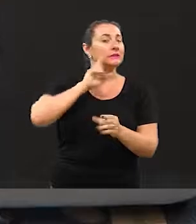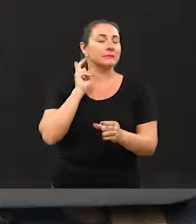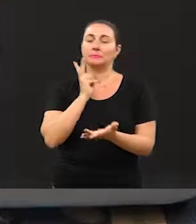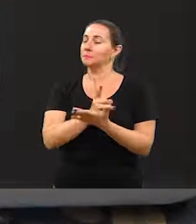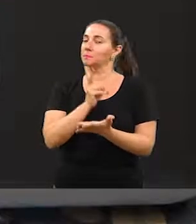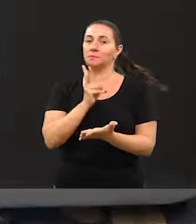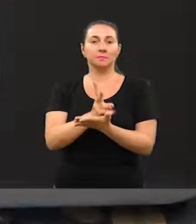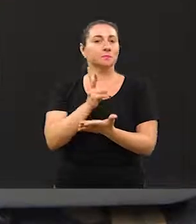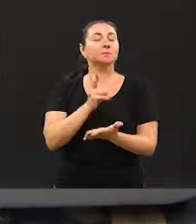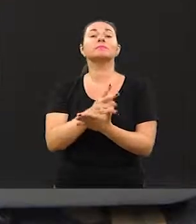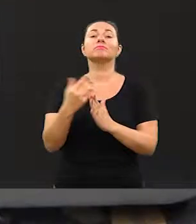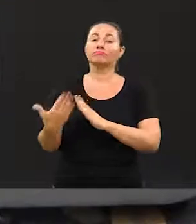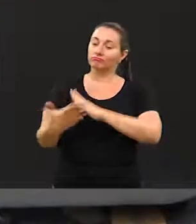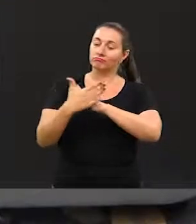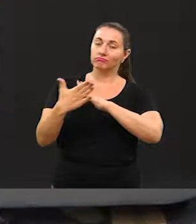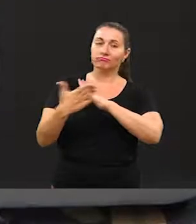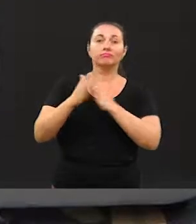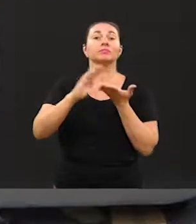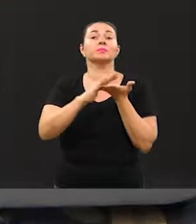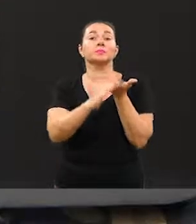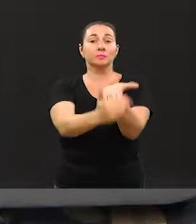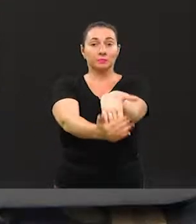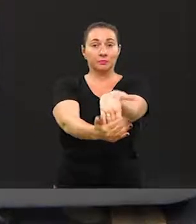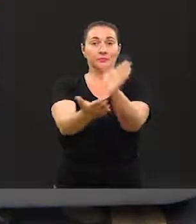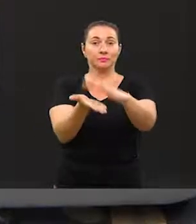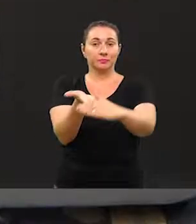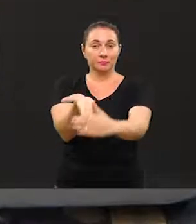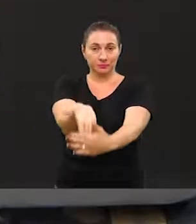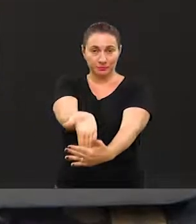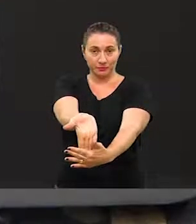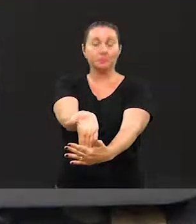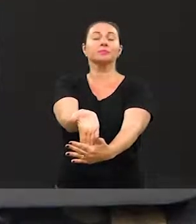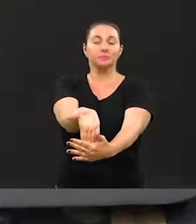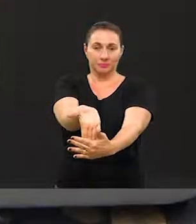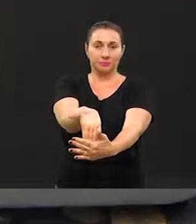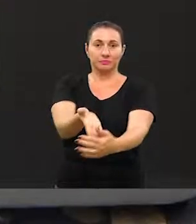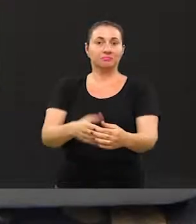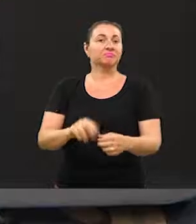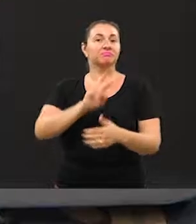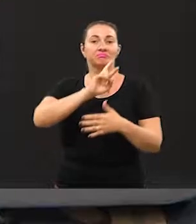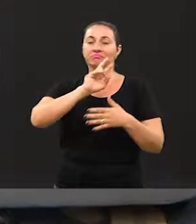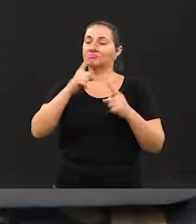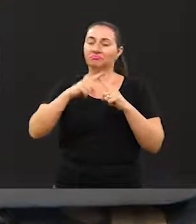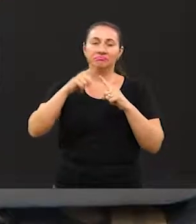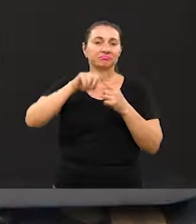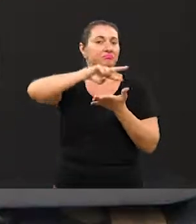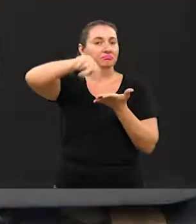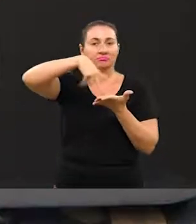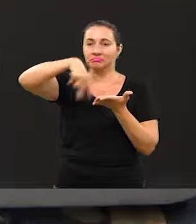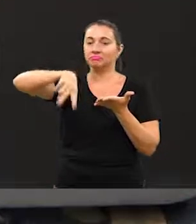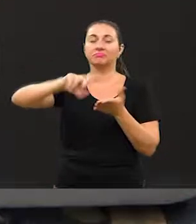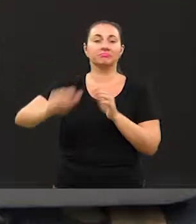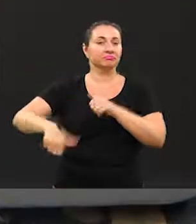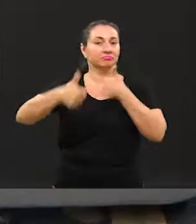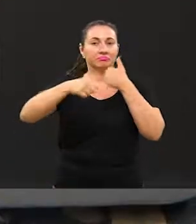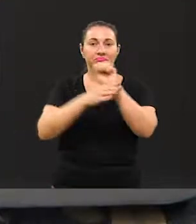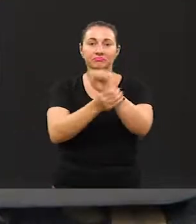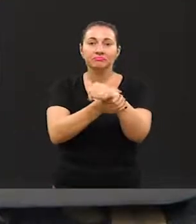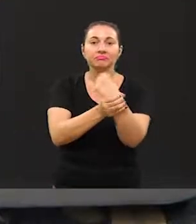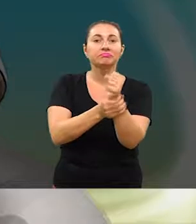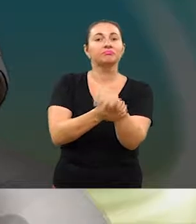proporcionar uma melhora de flexibilidade, de alongamento. Qualquer tipo de dança também, ele melhora a coordenação